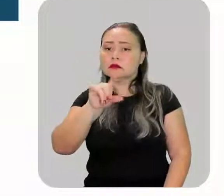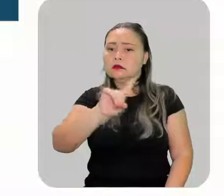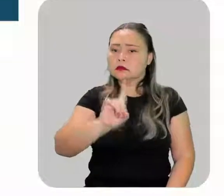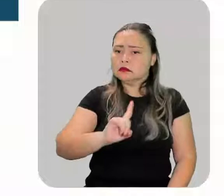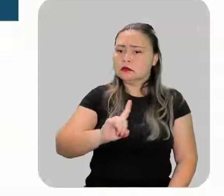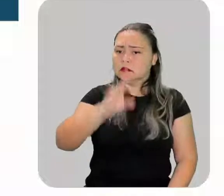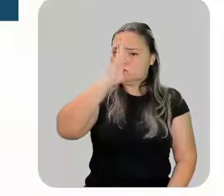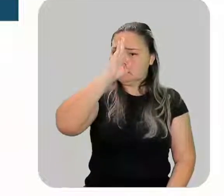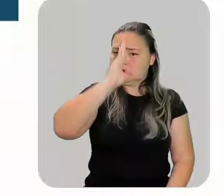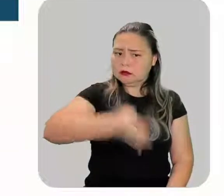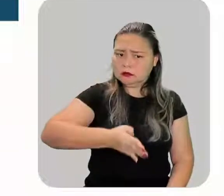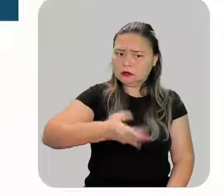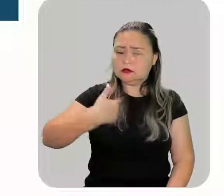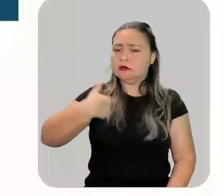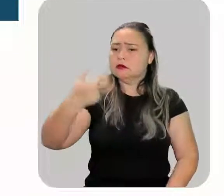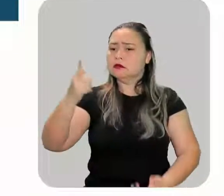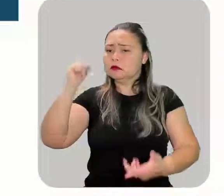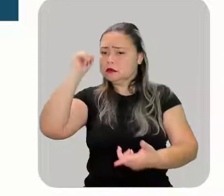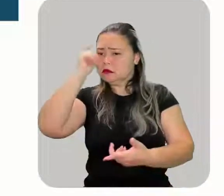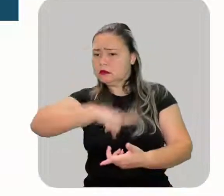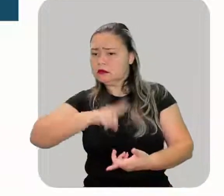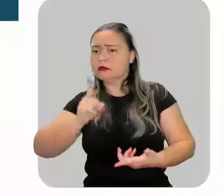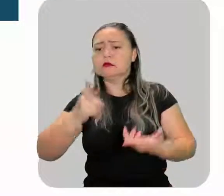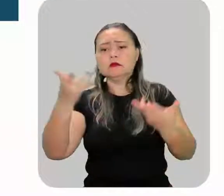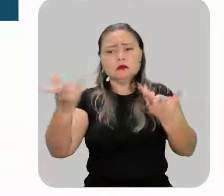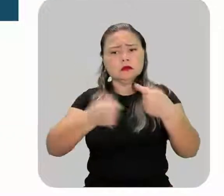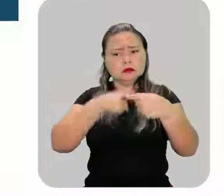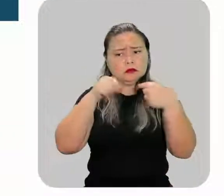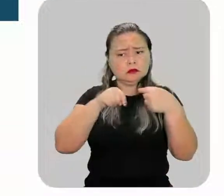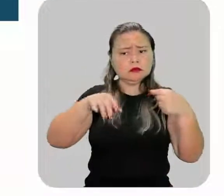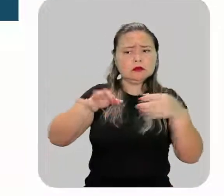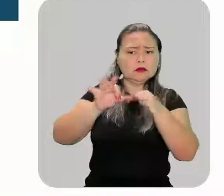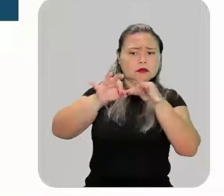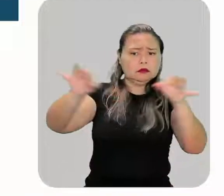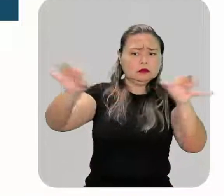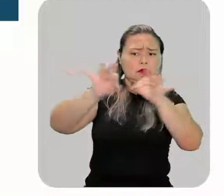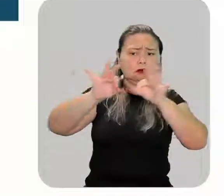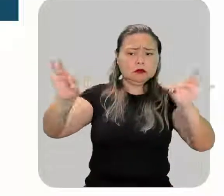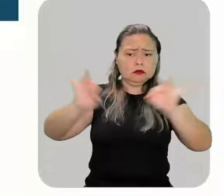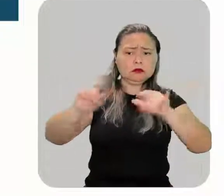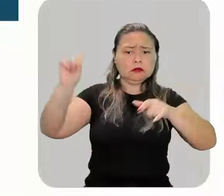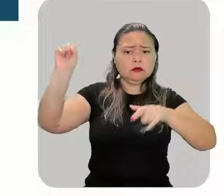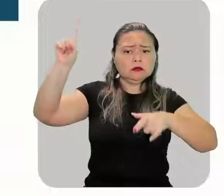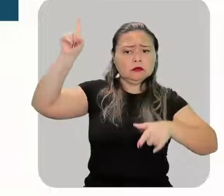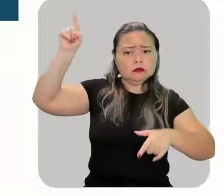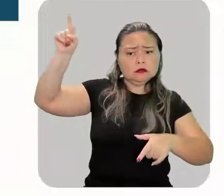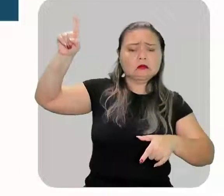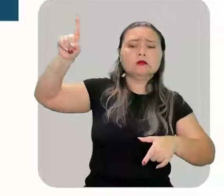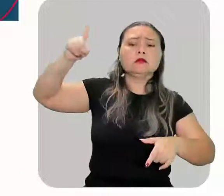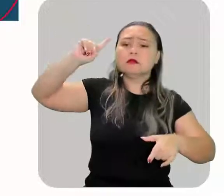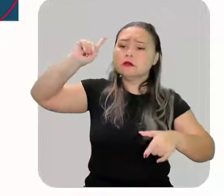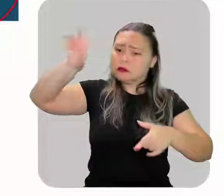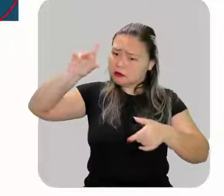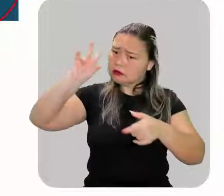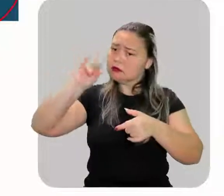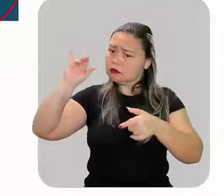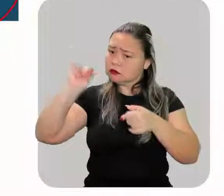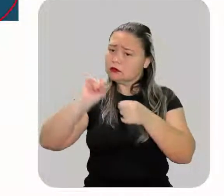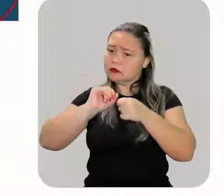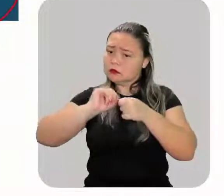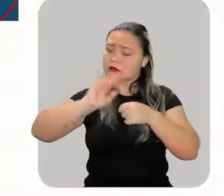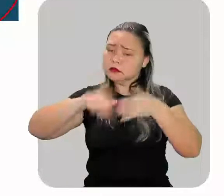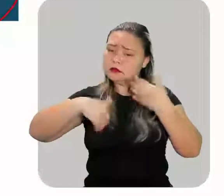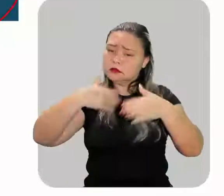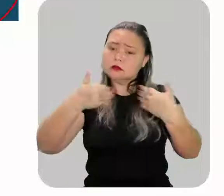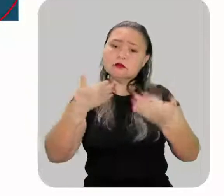que habilidade extensa, Nossa né? Senhora. Uma habilidade zona. Gente, essa habilidade a gente vai concretizar ela ao longo